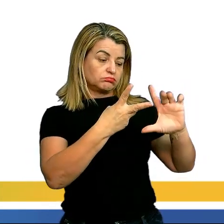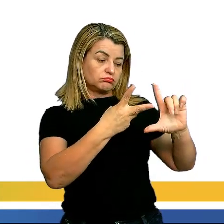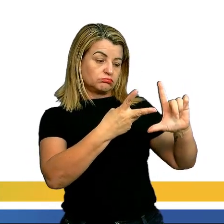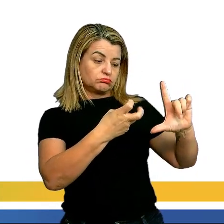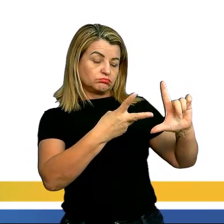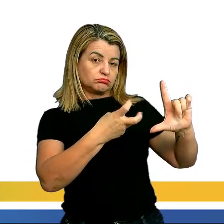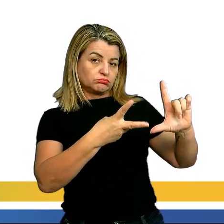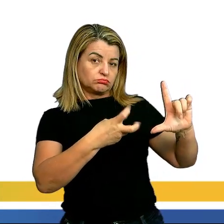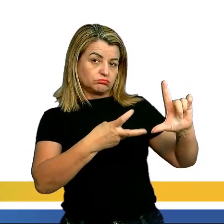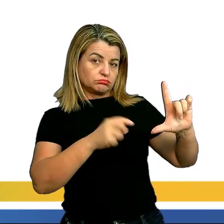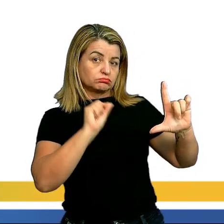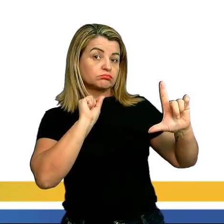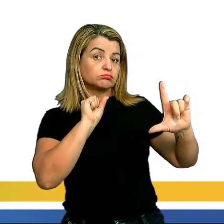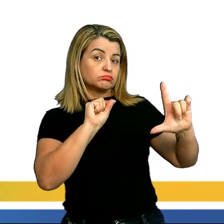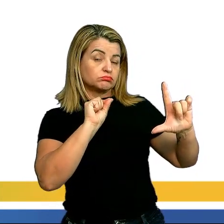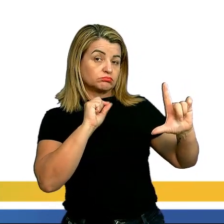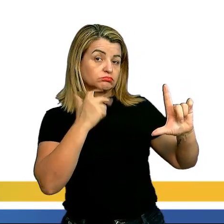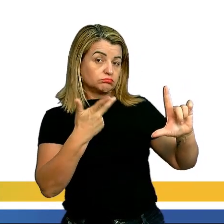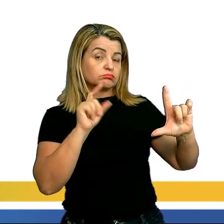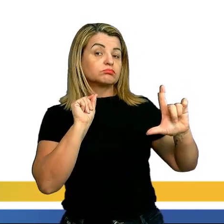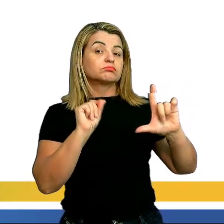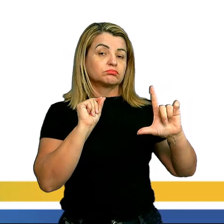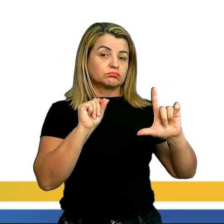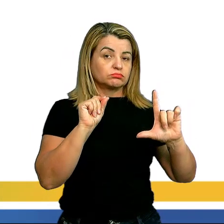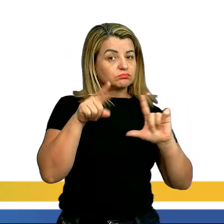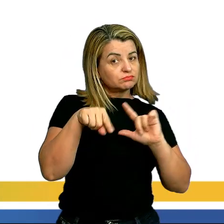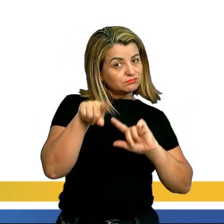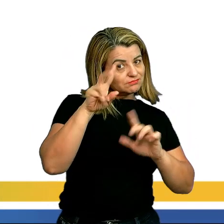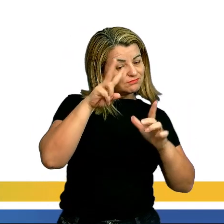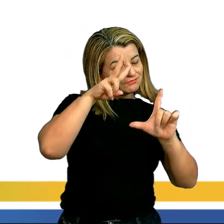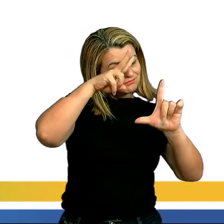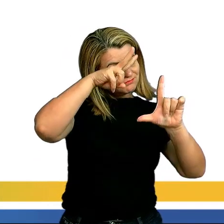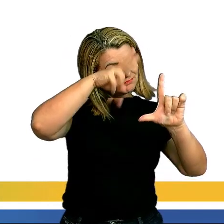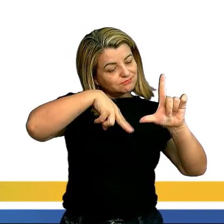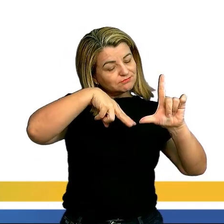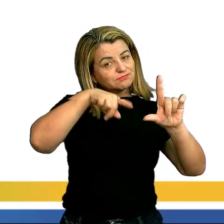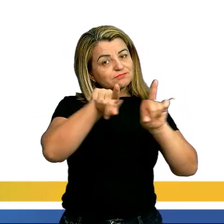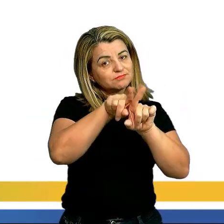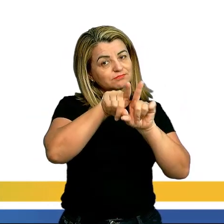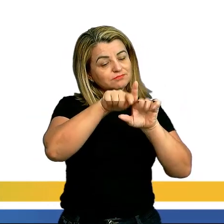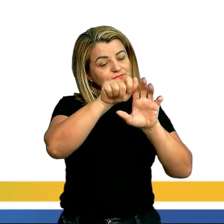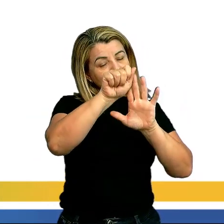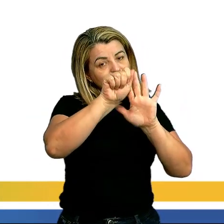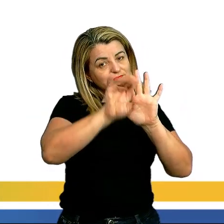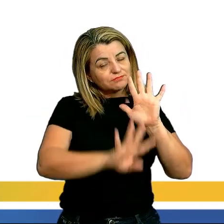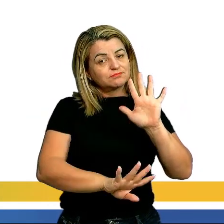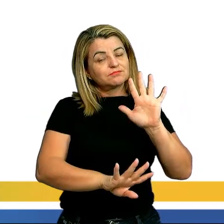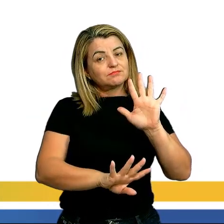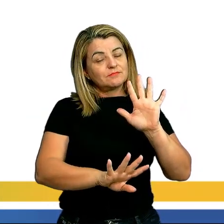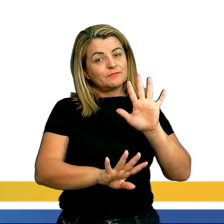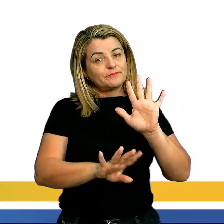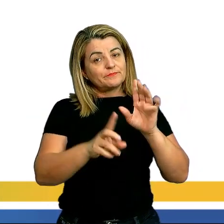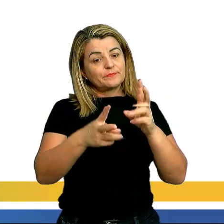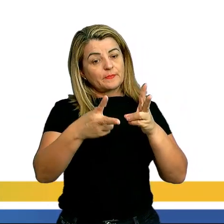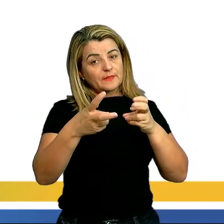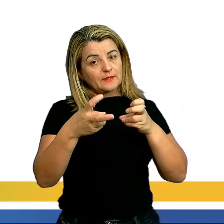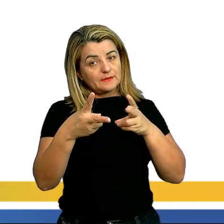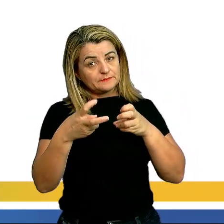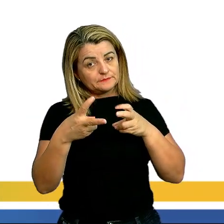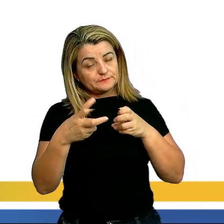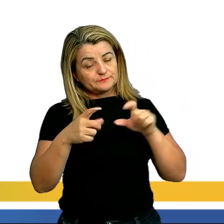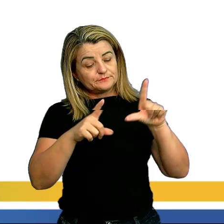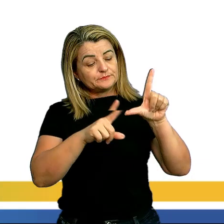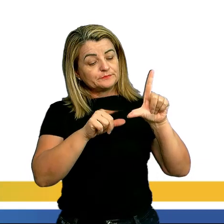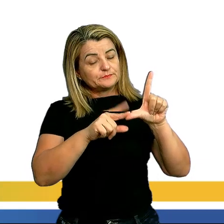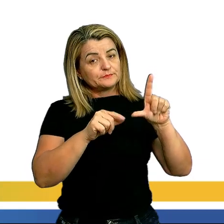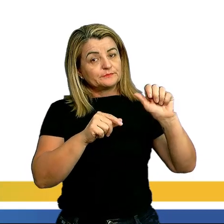quê? Nós identificamos que, se você já leu, né, as alternativas, que você está com o livro na mão, você percebe que a